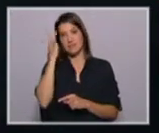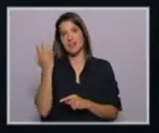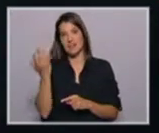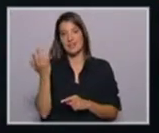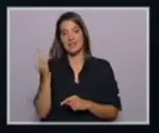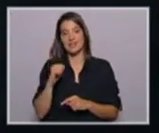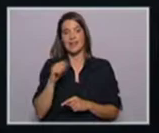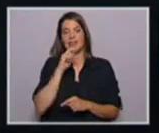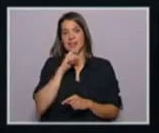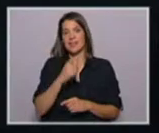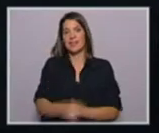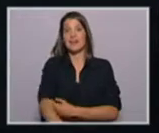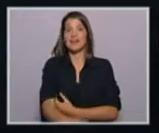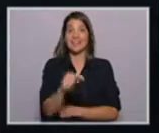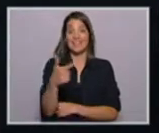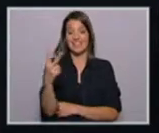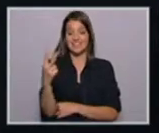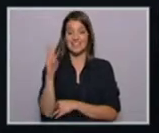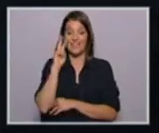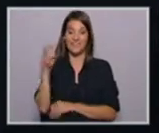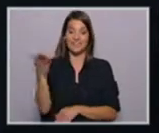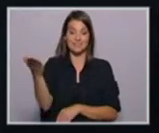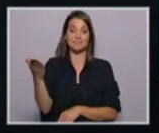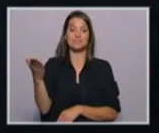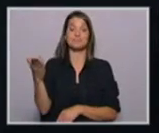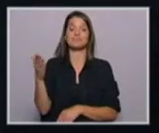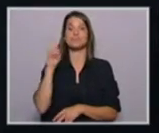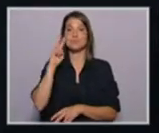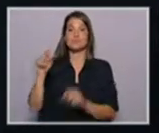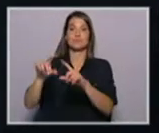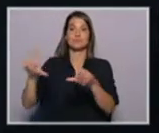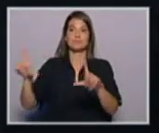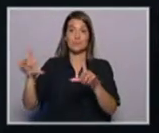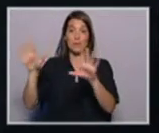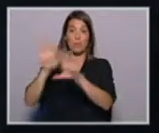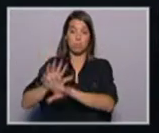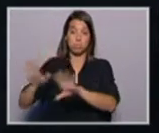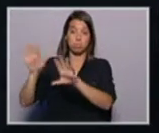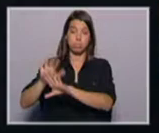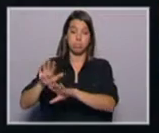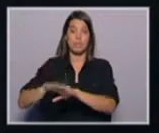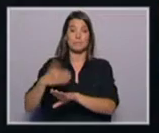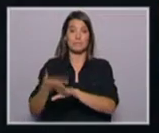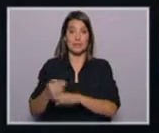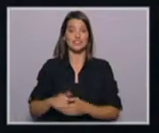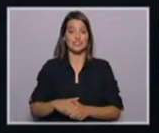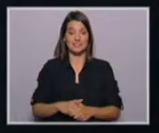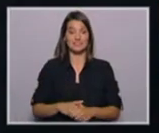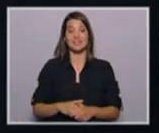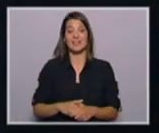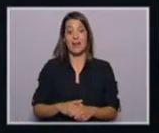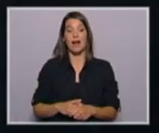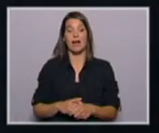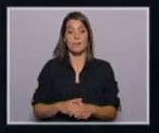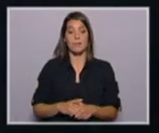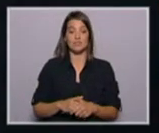podíamos evitar... E tínhamos o televisor à frente com imagens muito mais baças do que estas que estamos agora aqui a ver. É verdade, essas imagens são